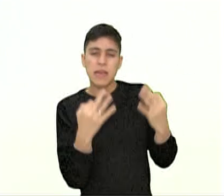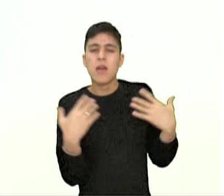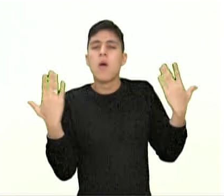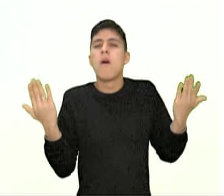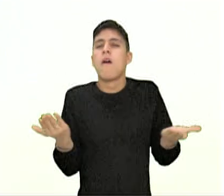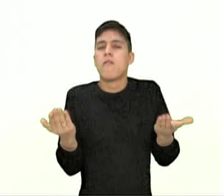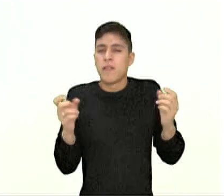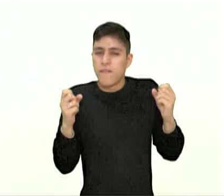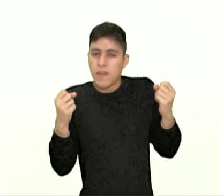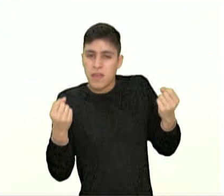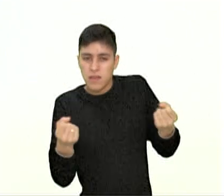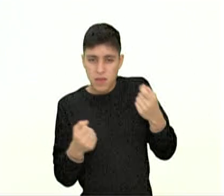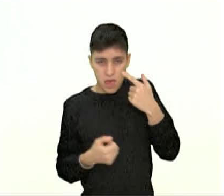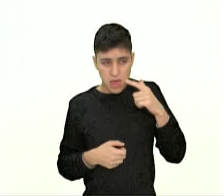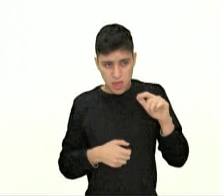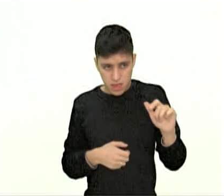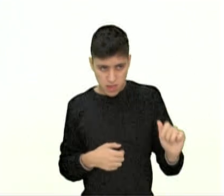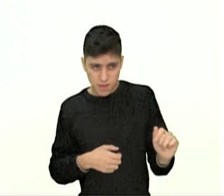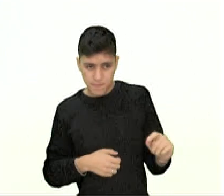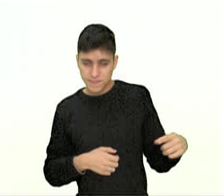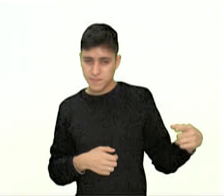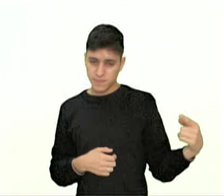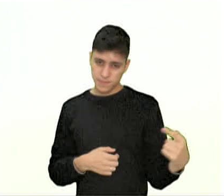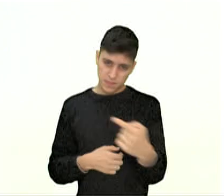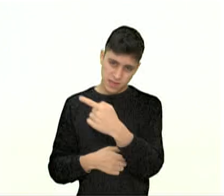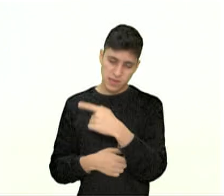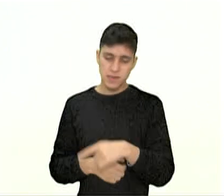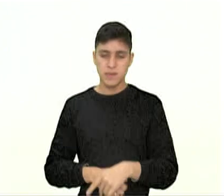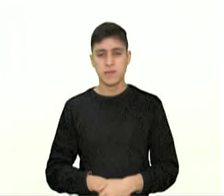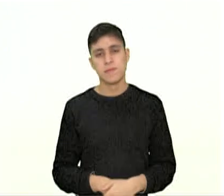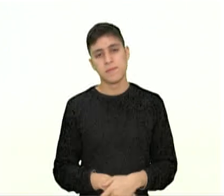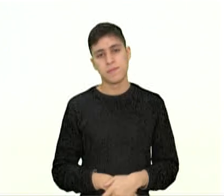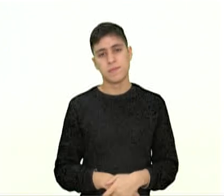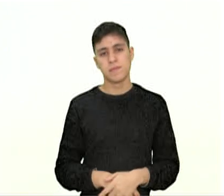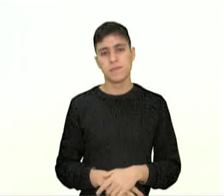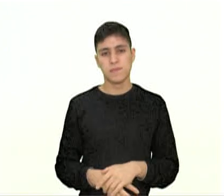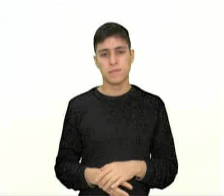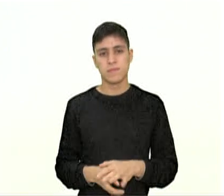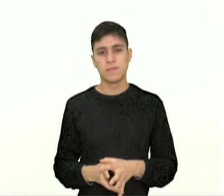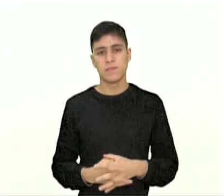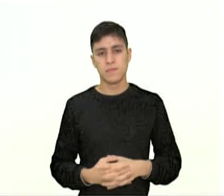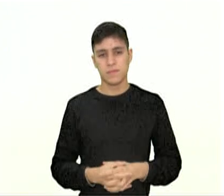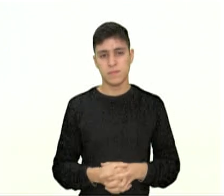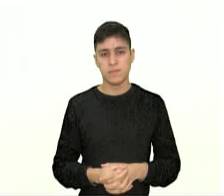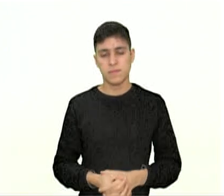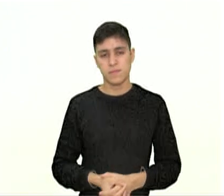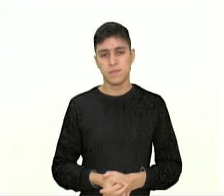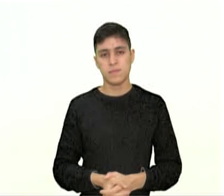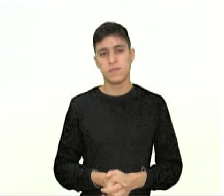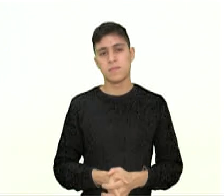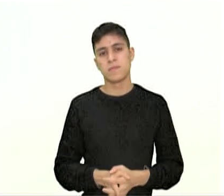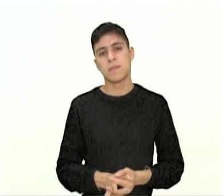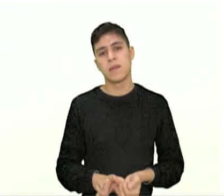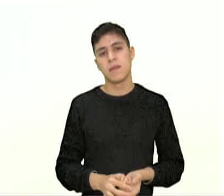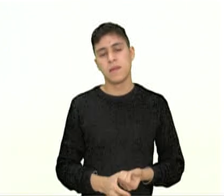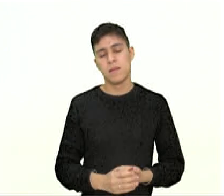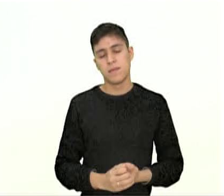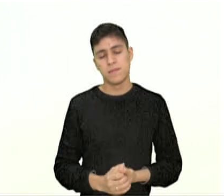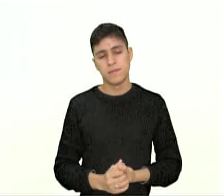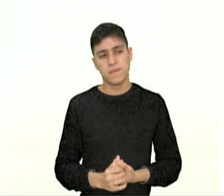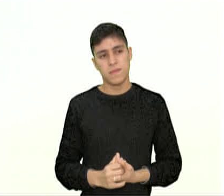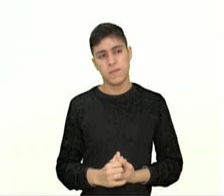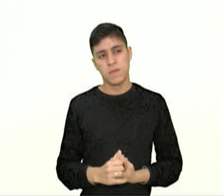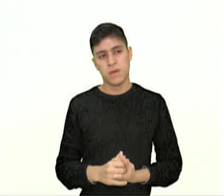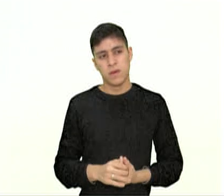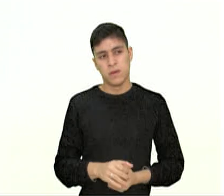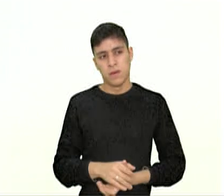que. Letra A. É uma ação que ocorre em um momento determinado del presente. É uma